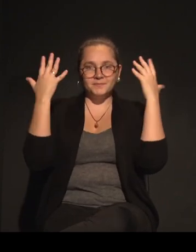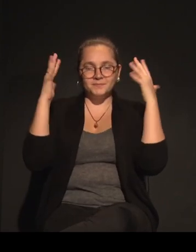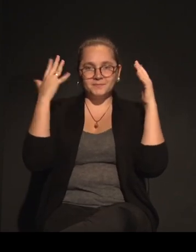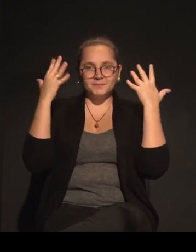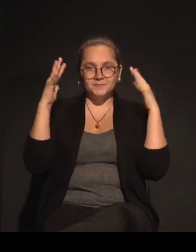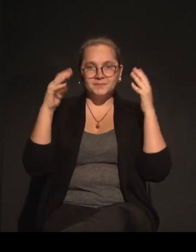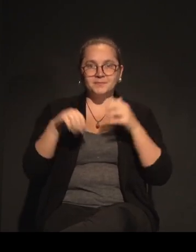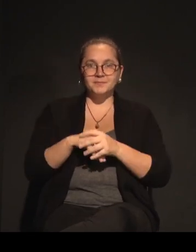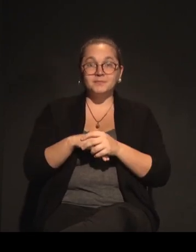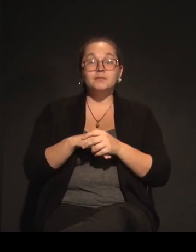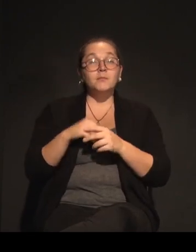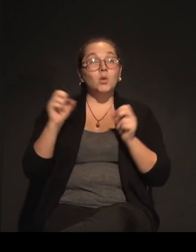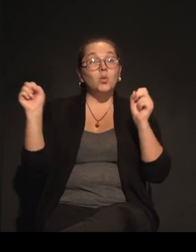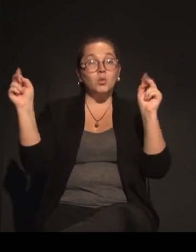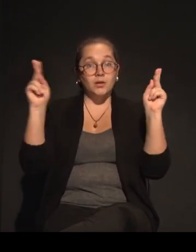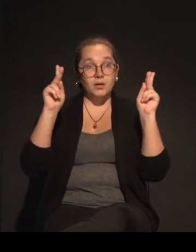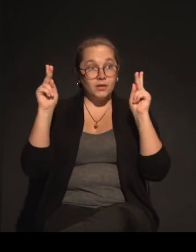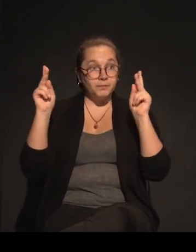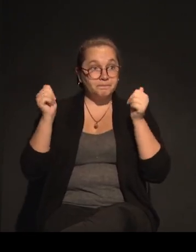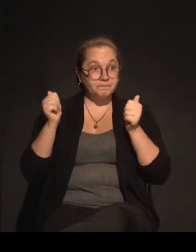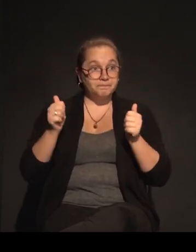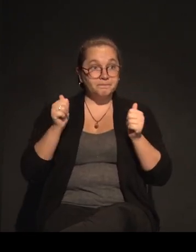ok então